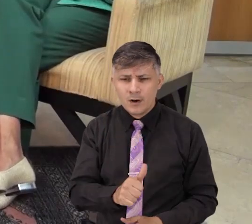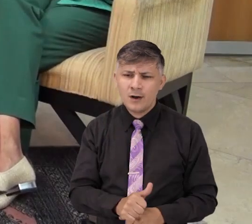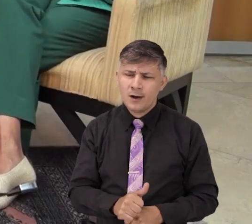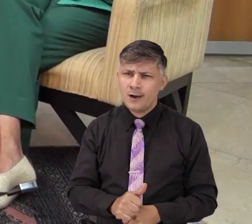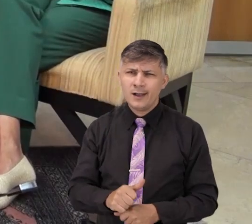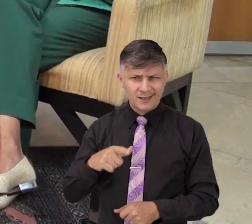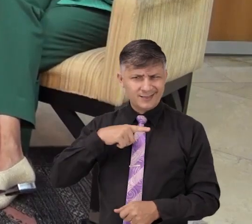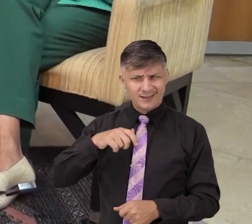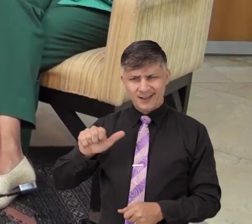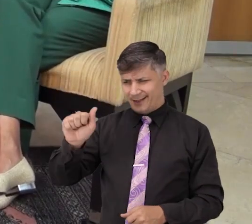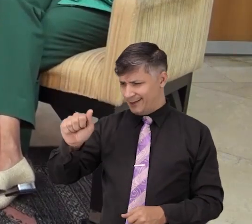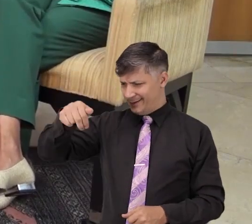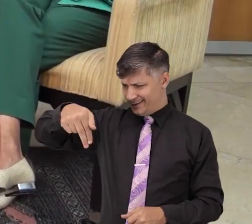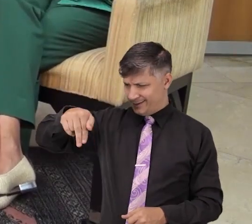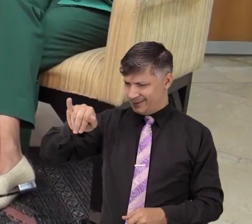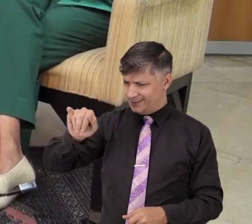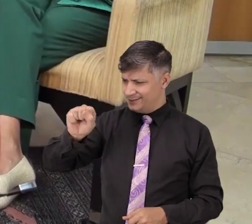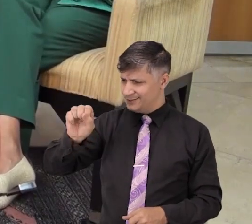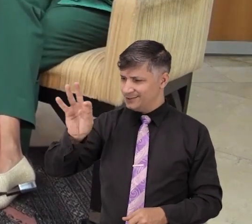pela anistia. Você tinha